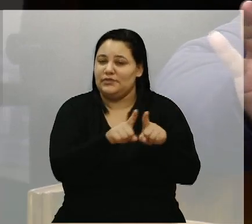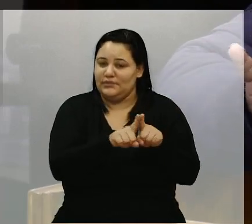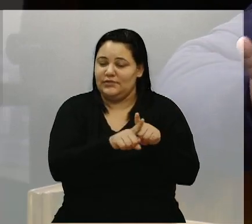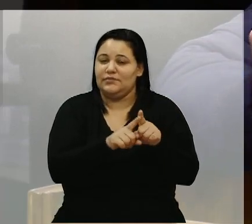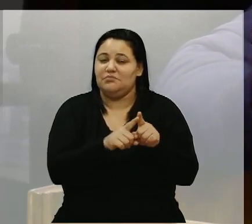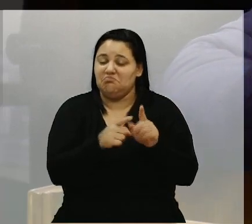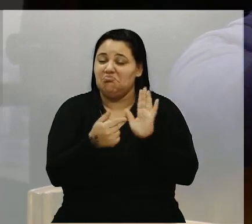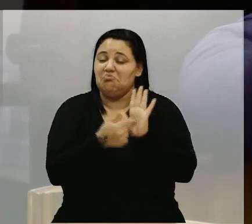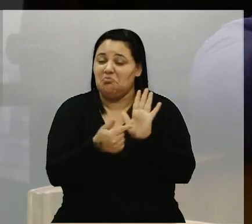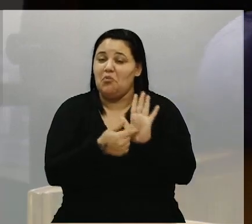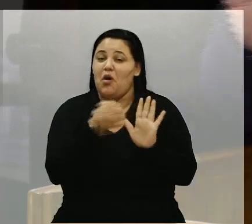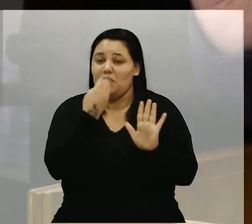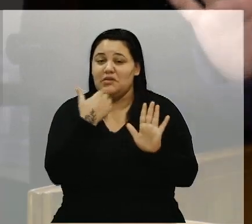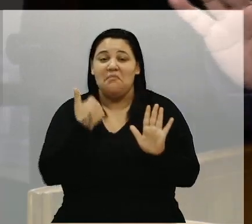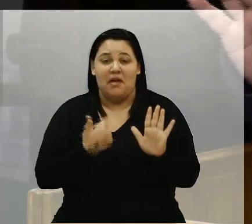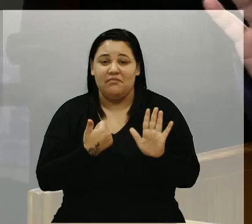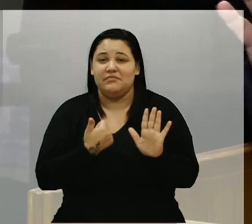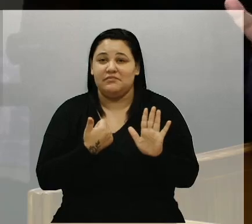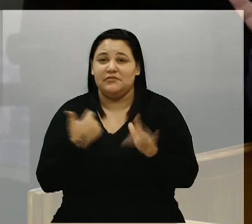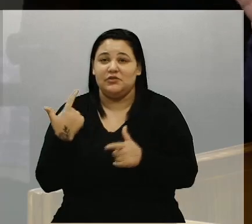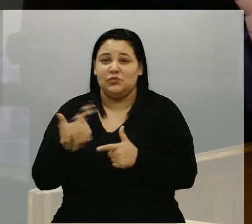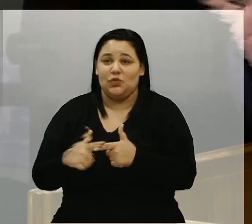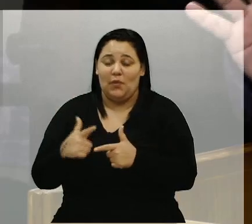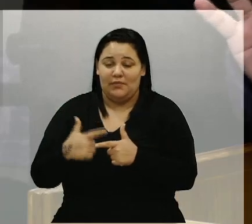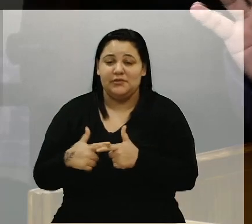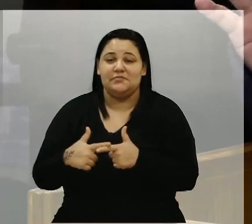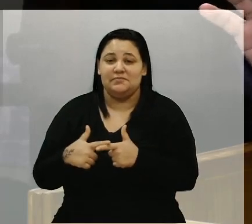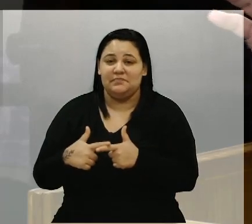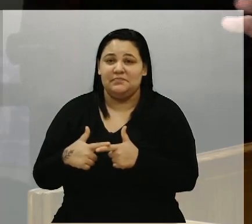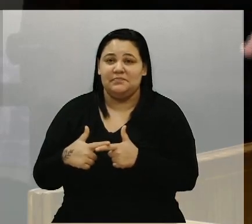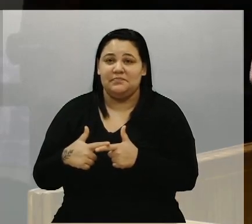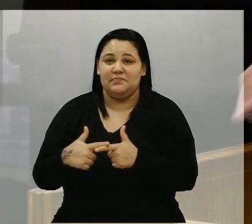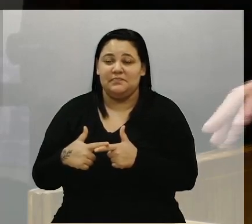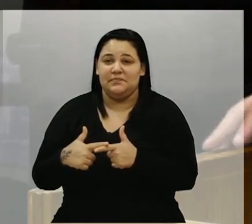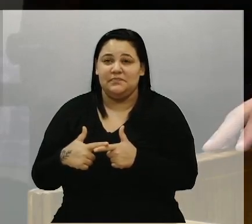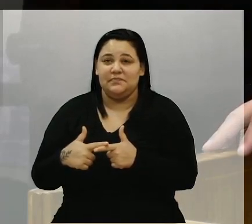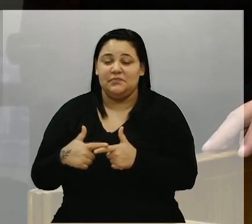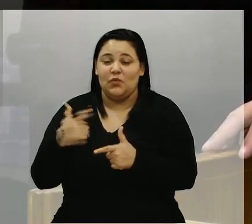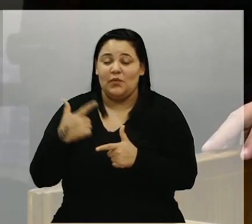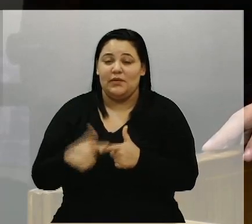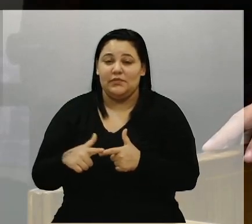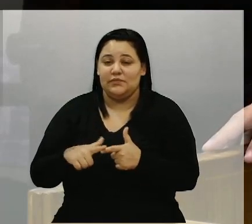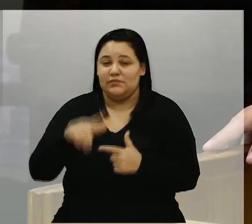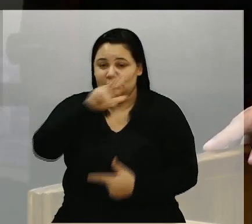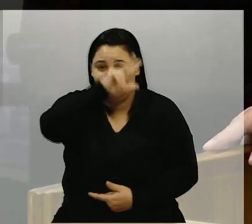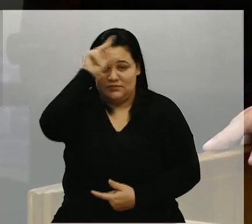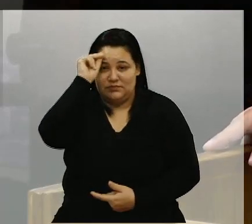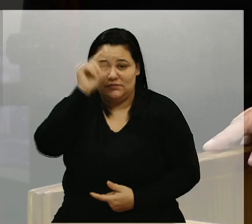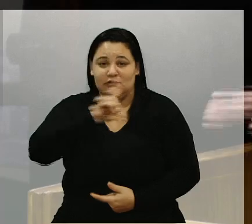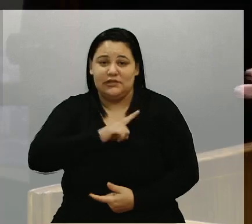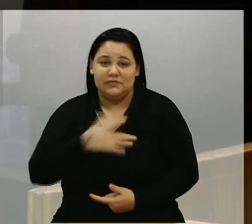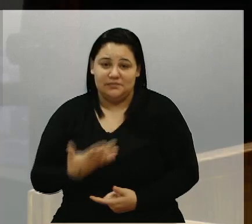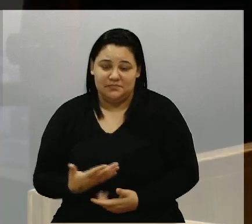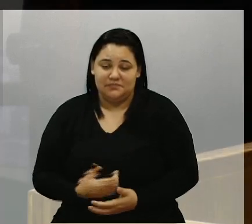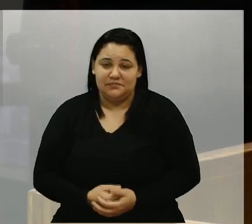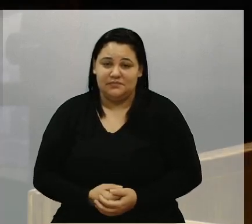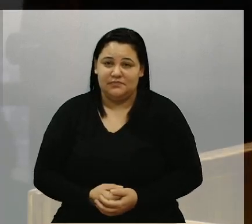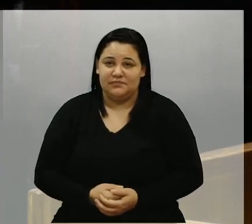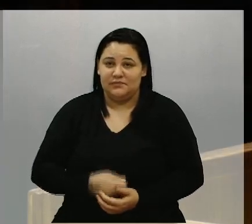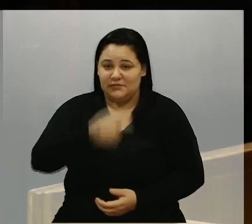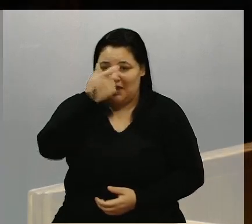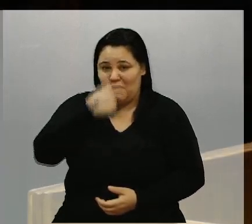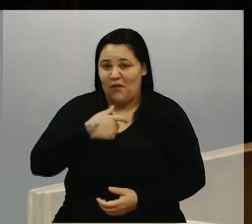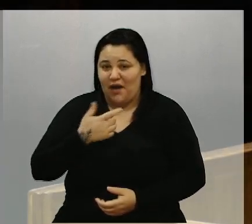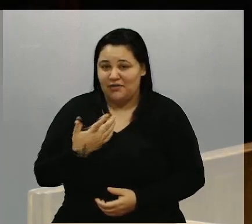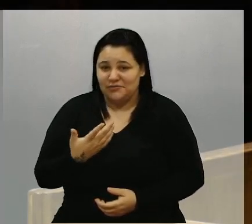bem os problemas que o prefeito tem, né? Acho que